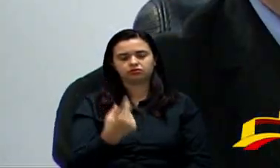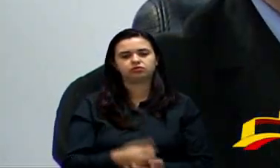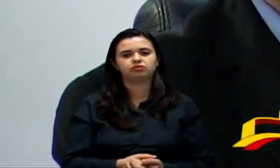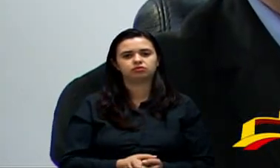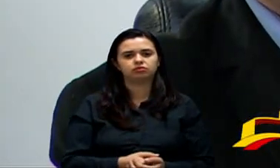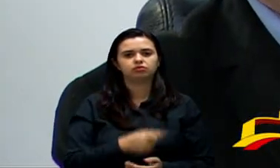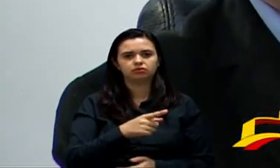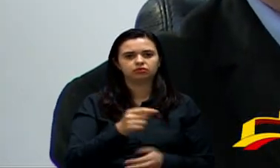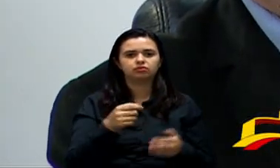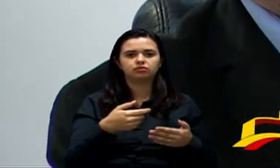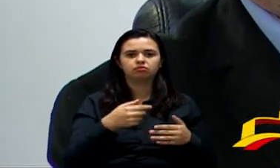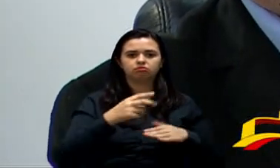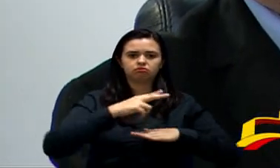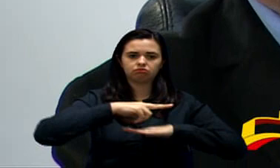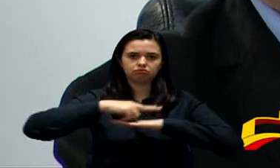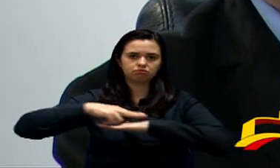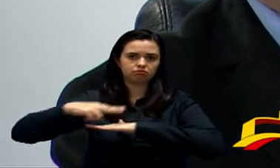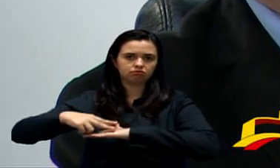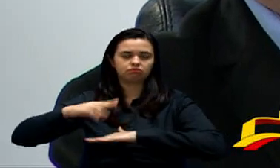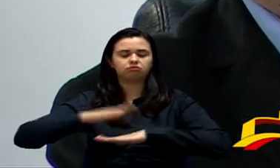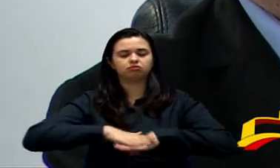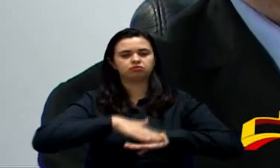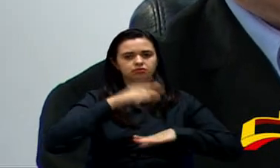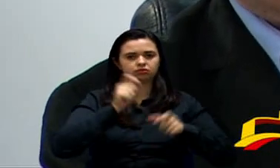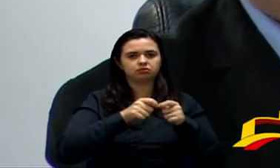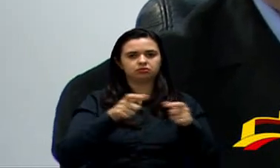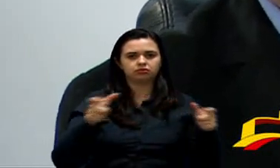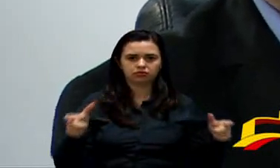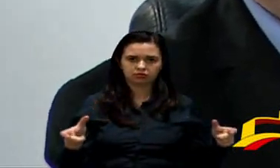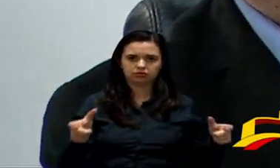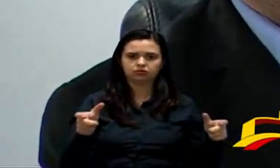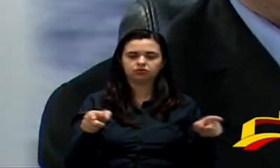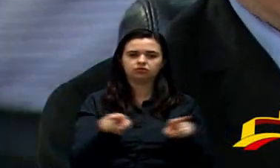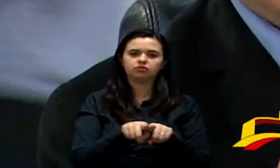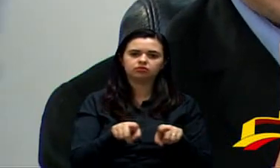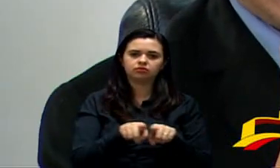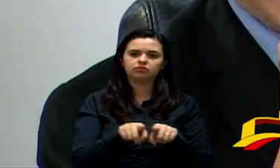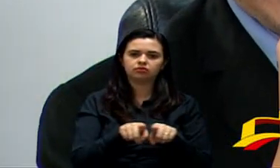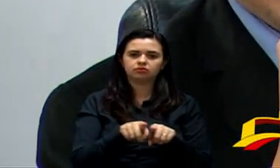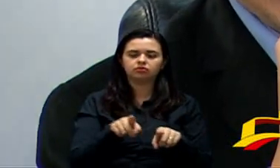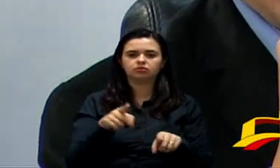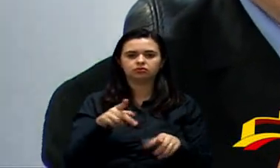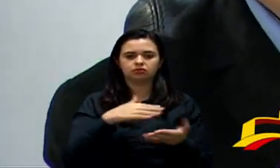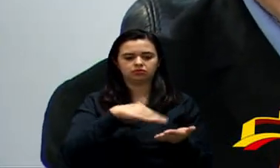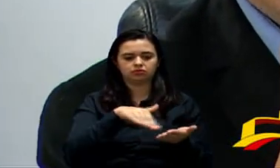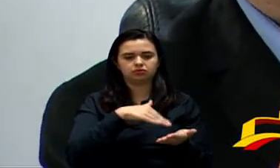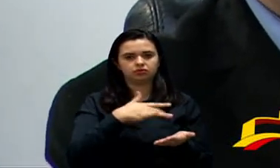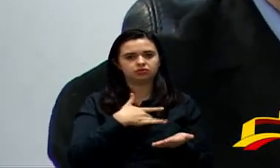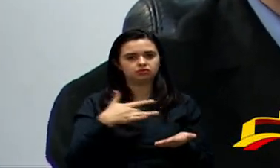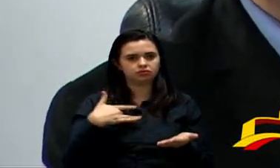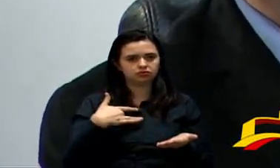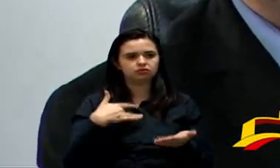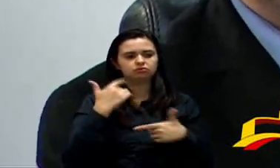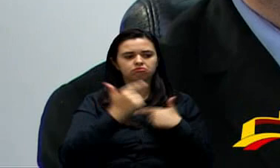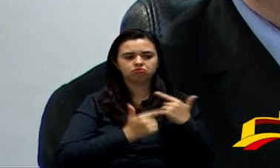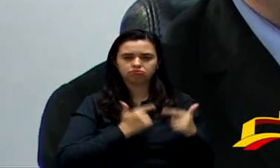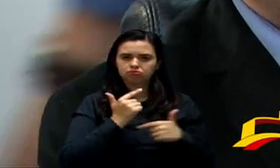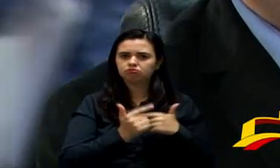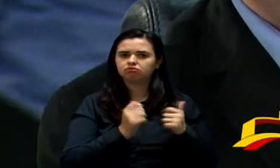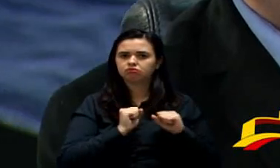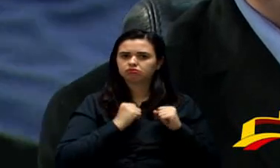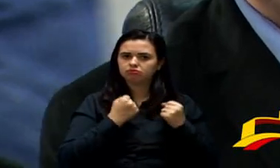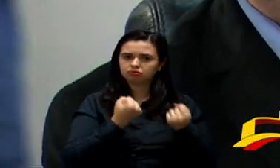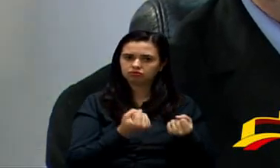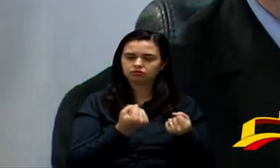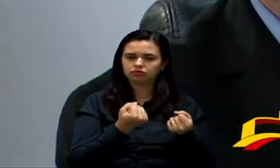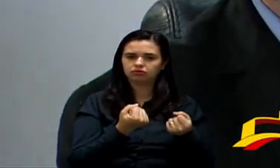mais leitos. Tivemos o melhor secretário de saúde, que foi o Dr. Vinícius, que também fez um excelente trabalho, e torcemos para que o Dr. Cláudio ele faça